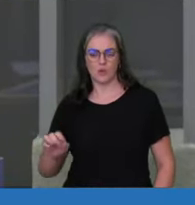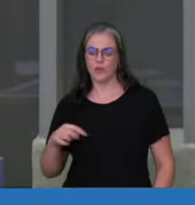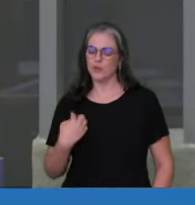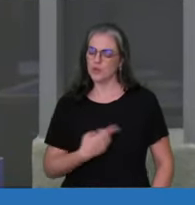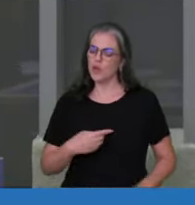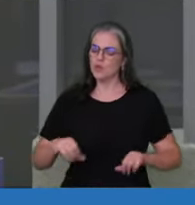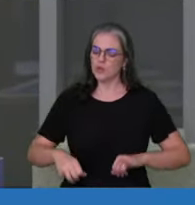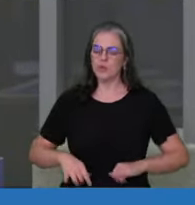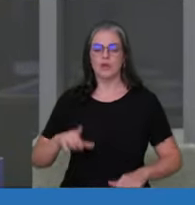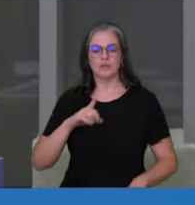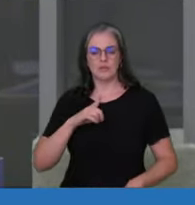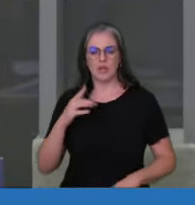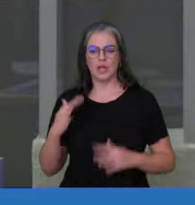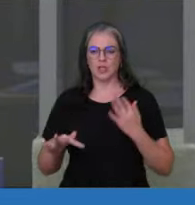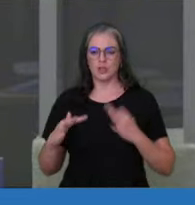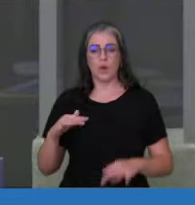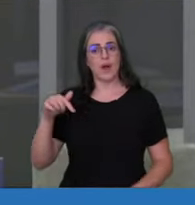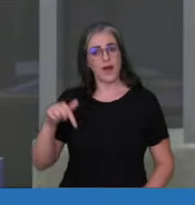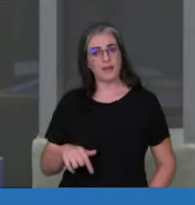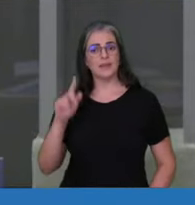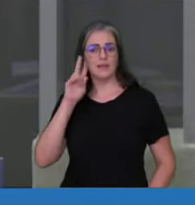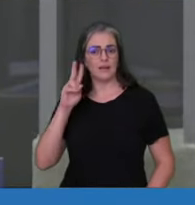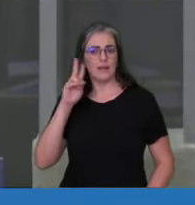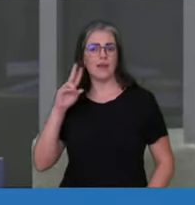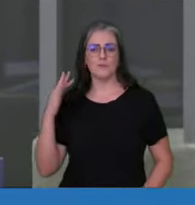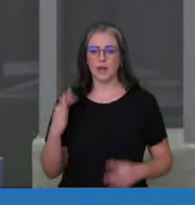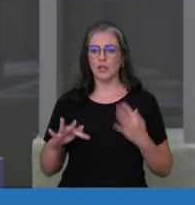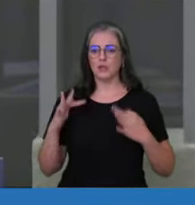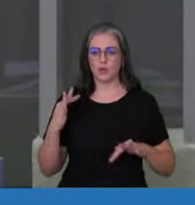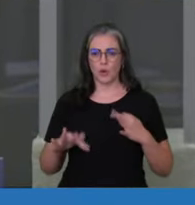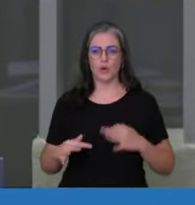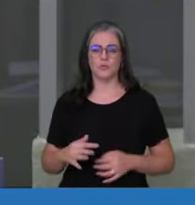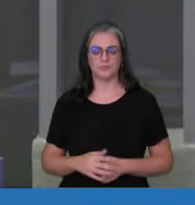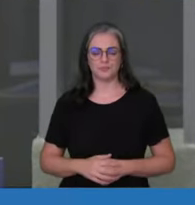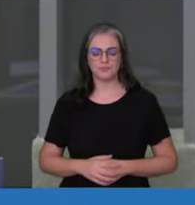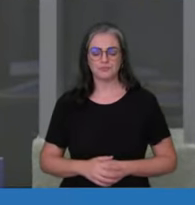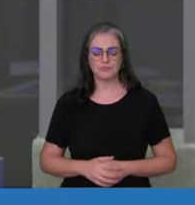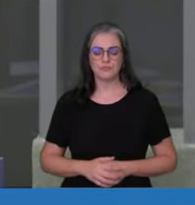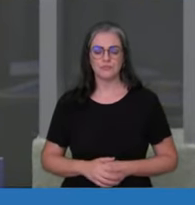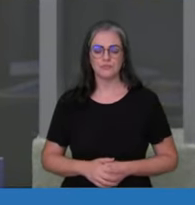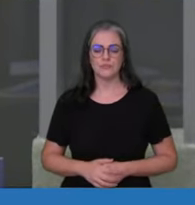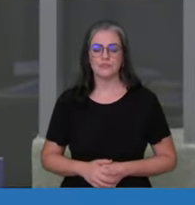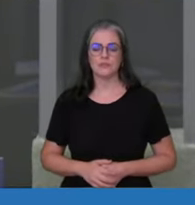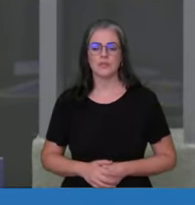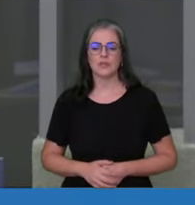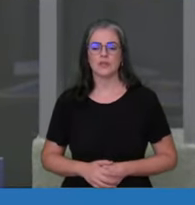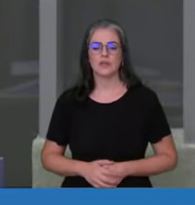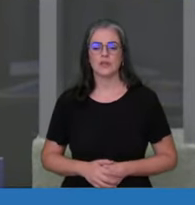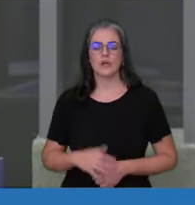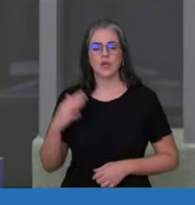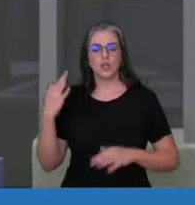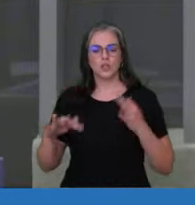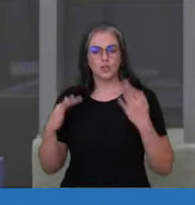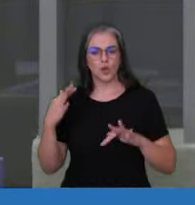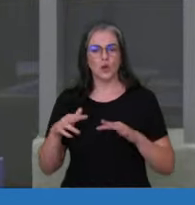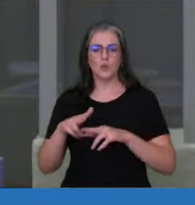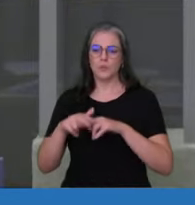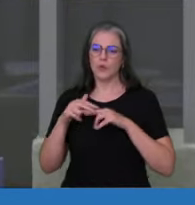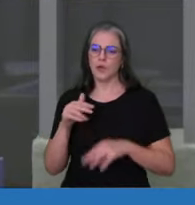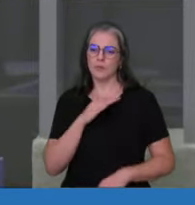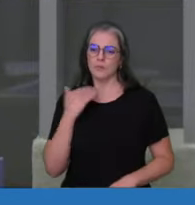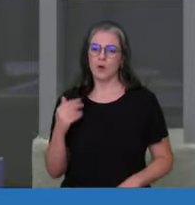está celebrando a dor aqui, Fernandinha e Talíria, a dor da Marielle e do Anderson, que é a dor